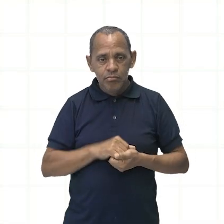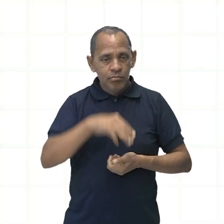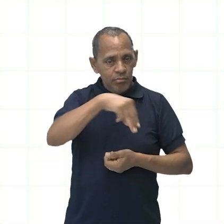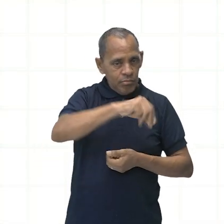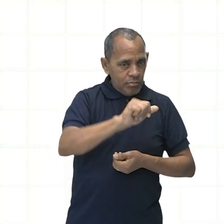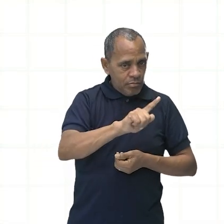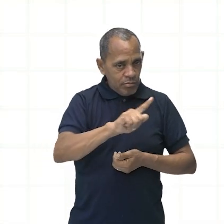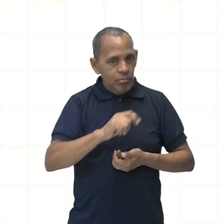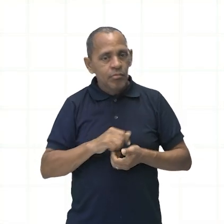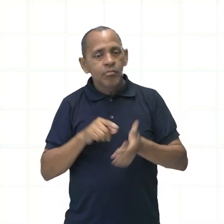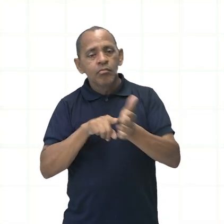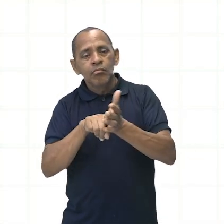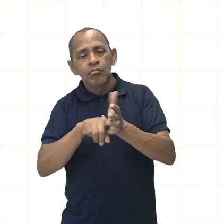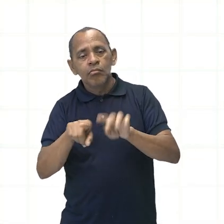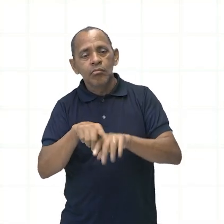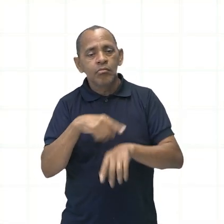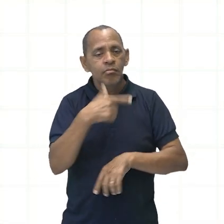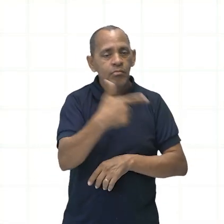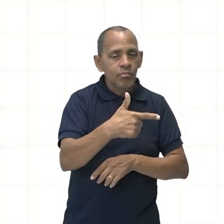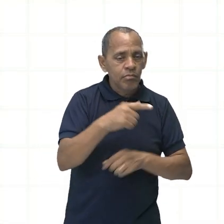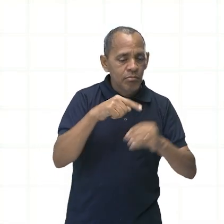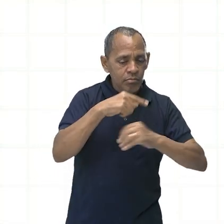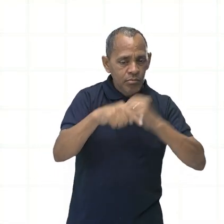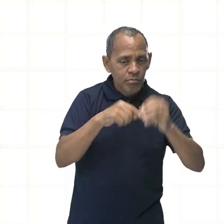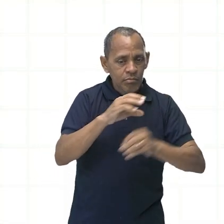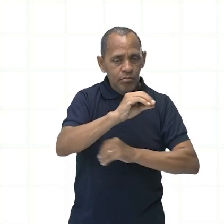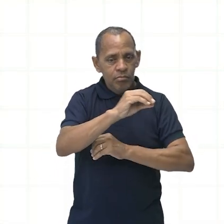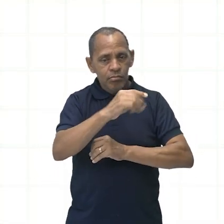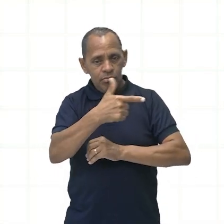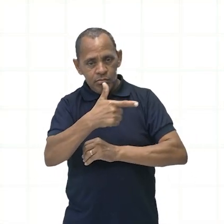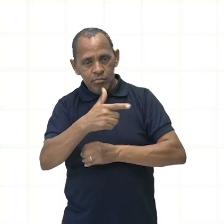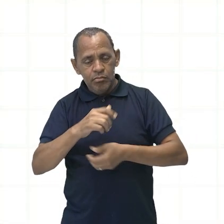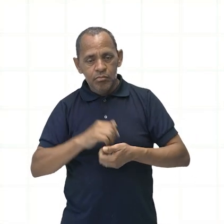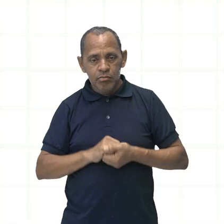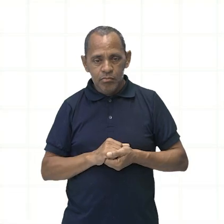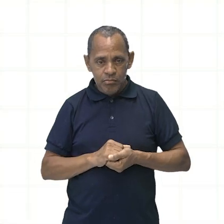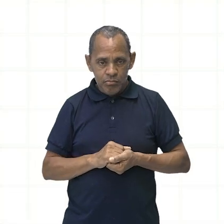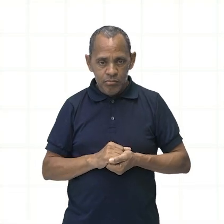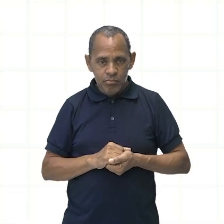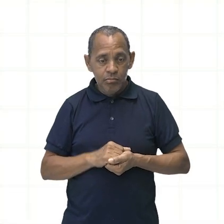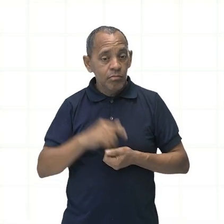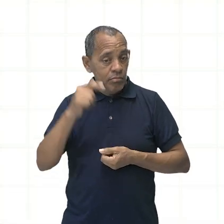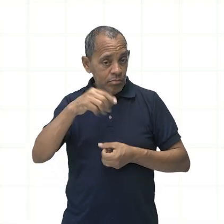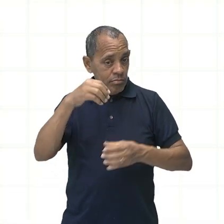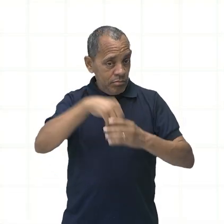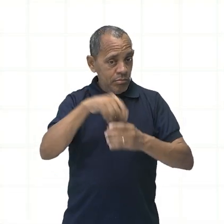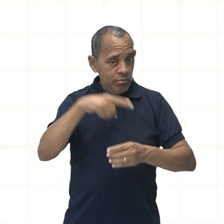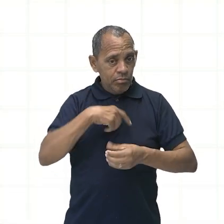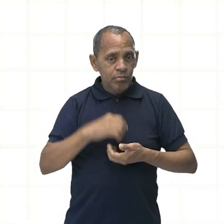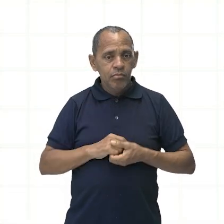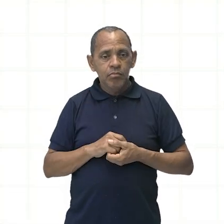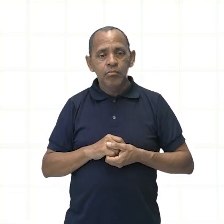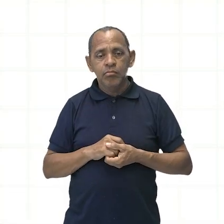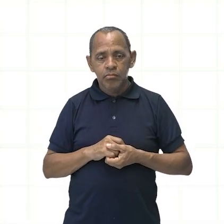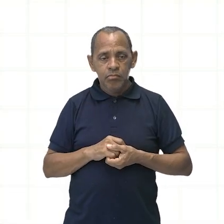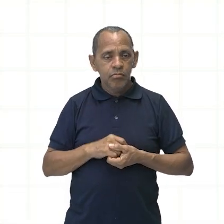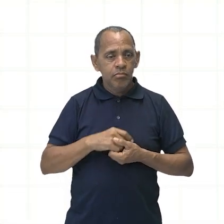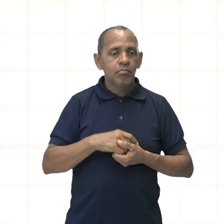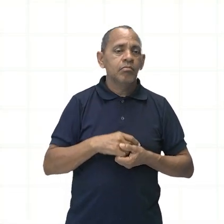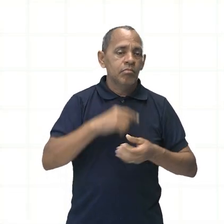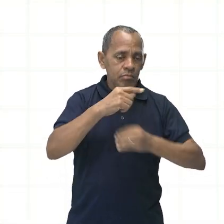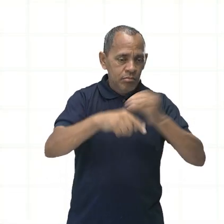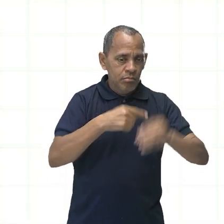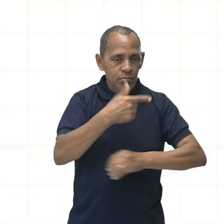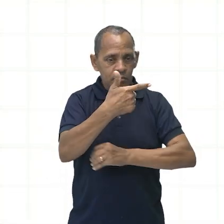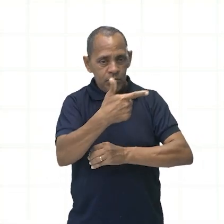estamos buscando. Nós temos 2 átomos de oxigênio nela. E ele é composto por 2 átomos de oxigênio e